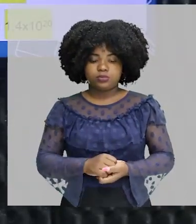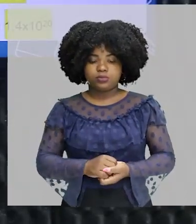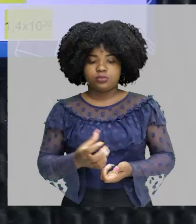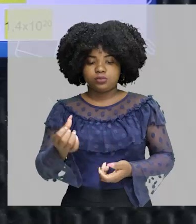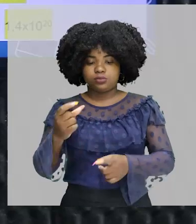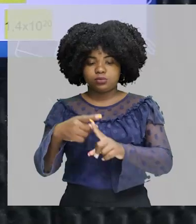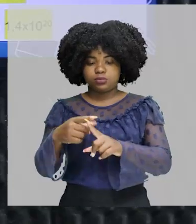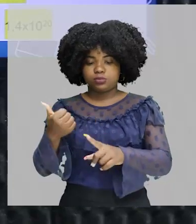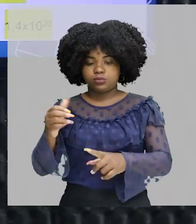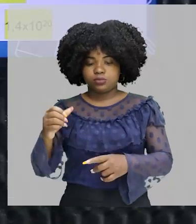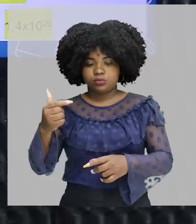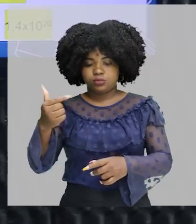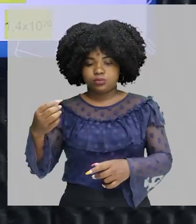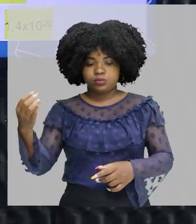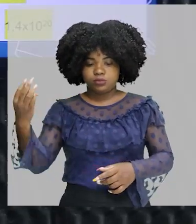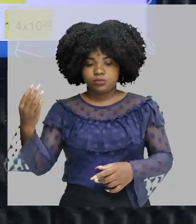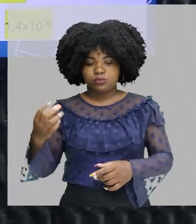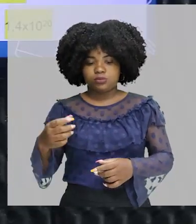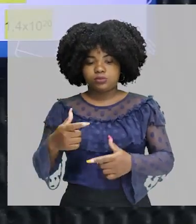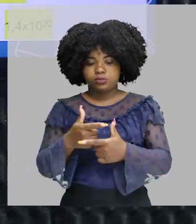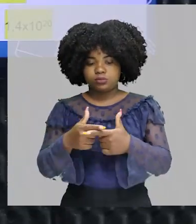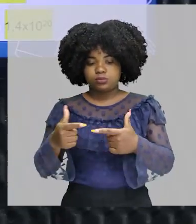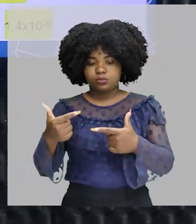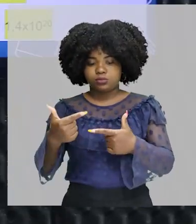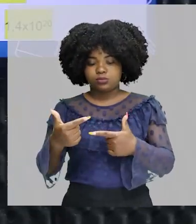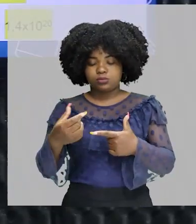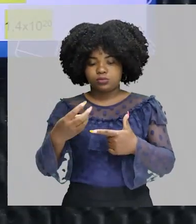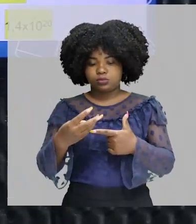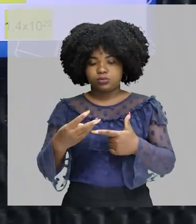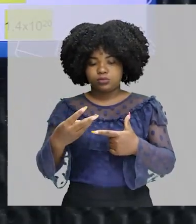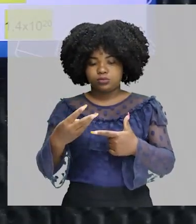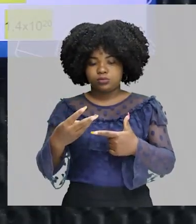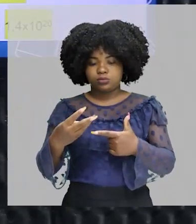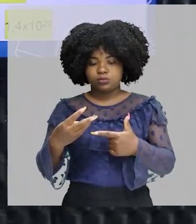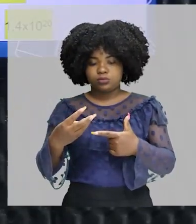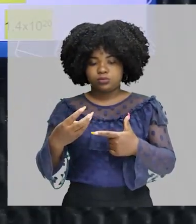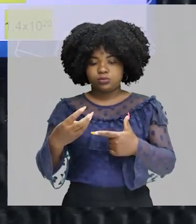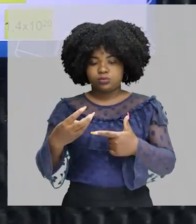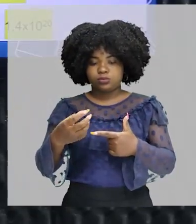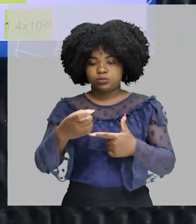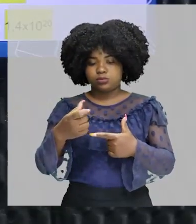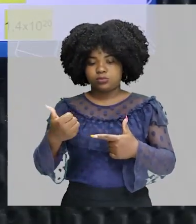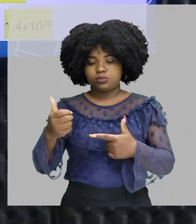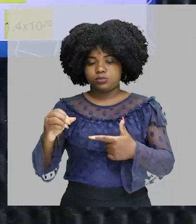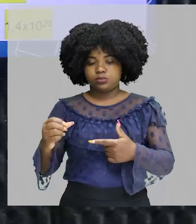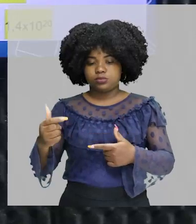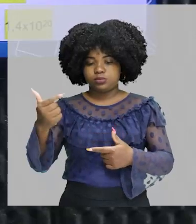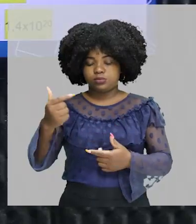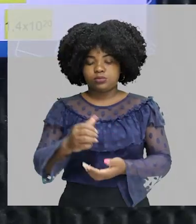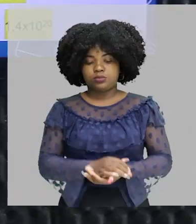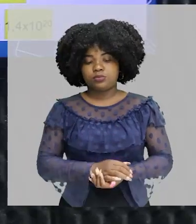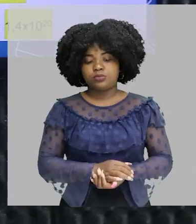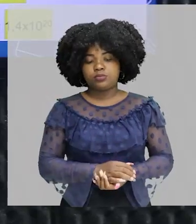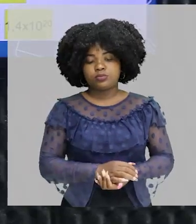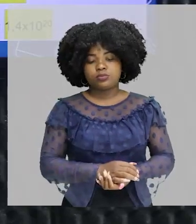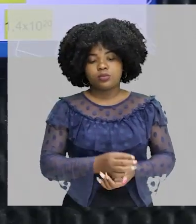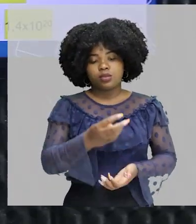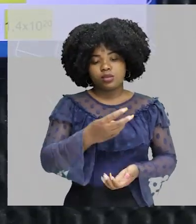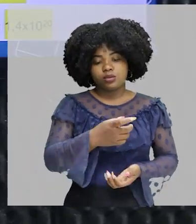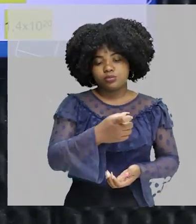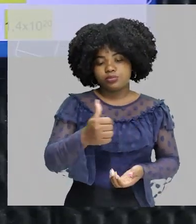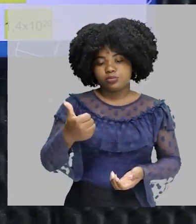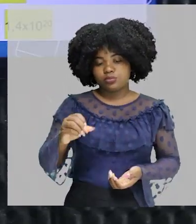por 300. Mas espera aí, Alex, eu não estou vendo 300. Turminha, 3 vezes 10 ao